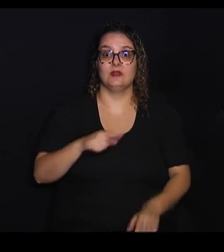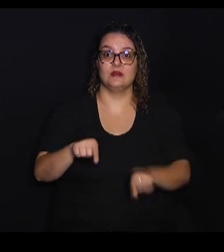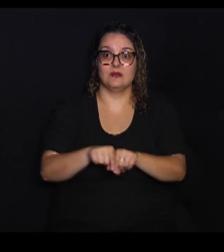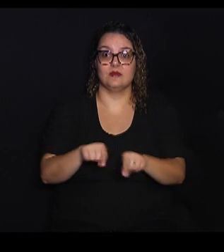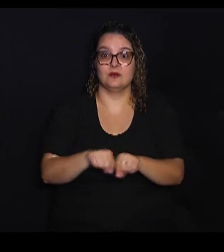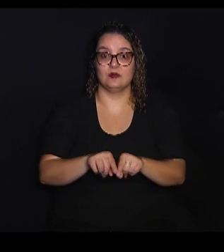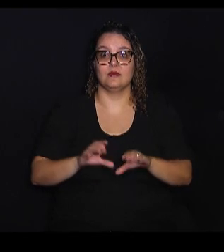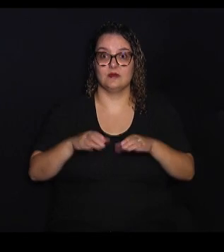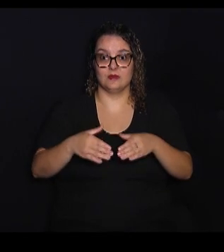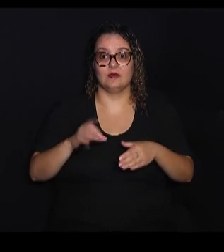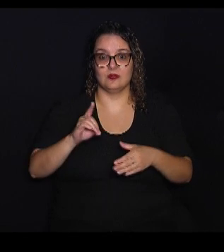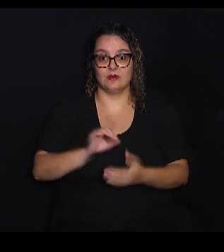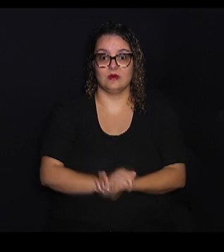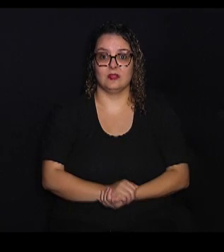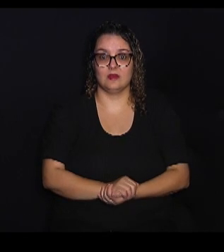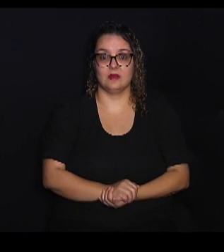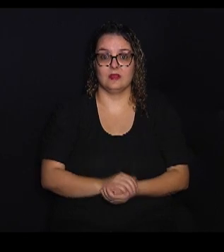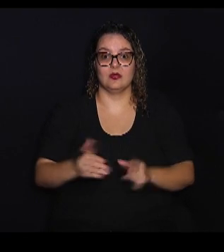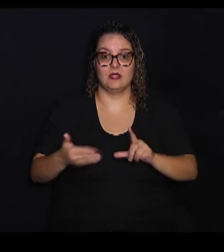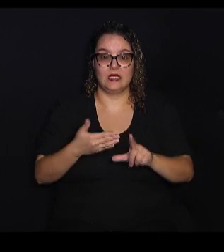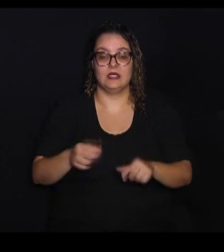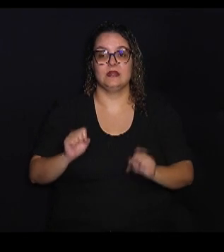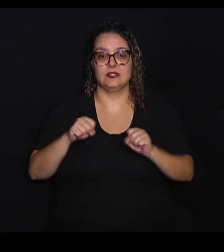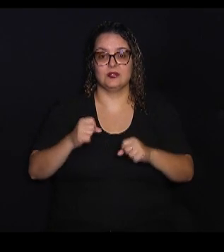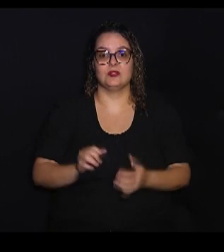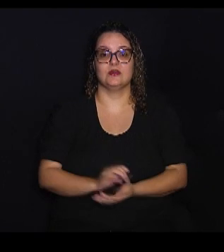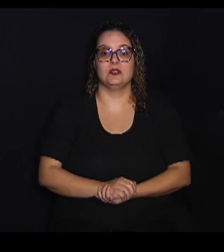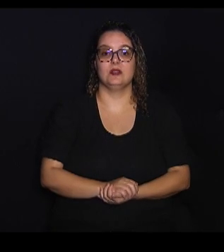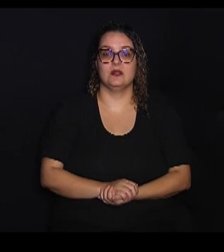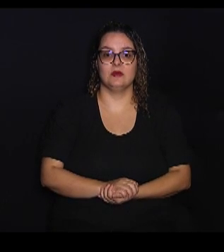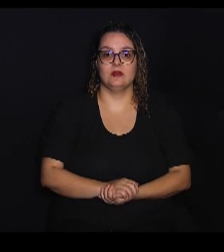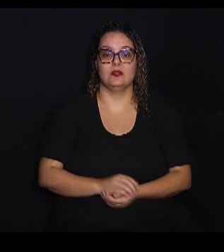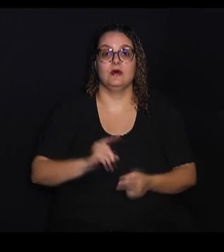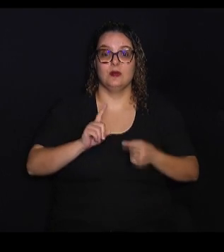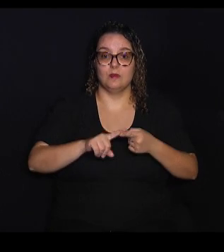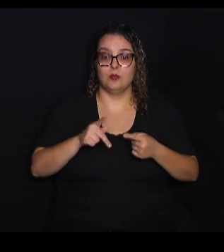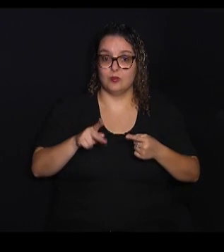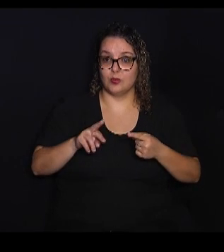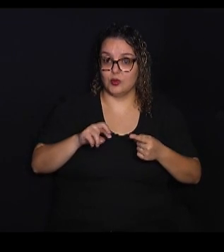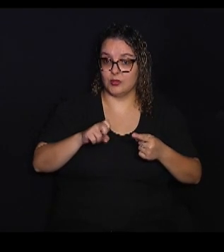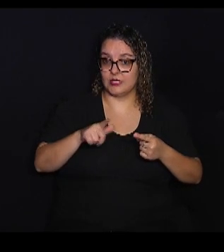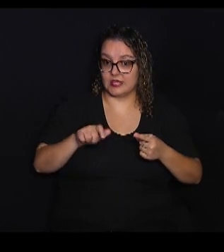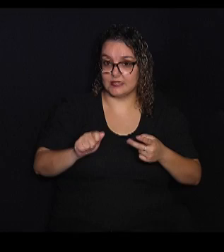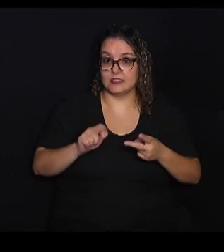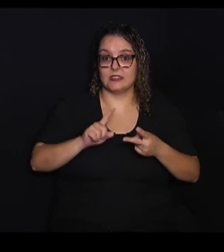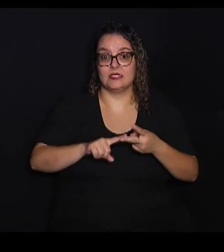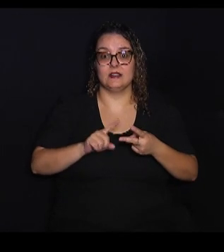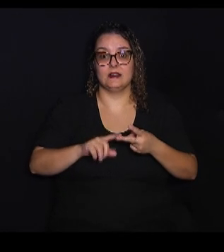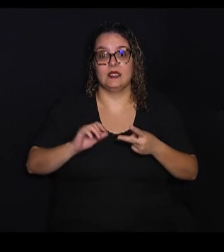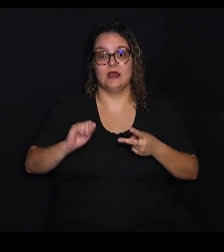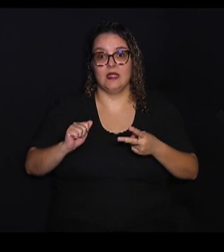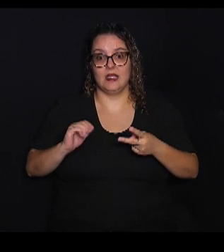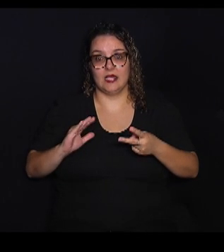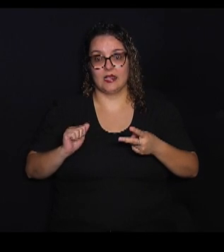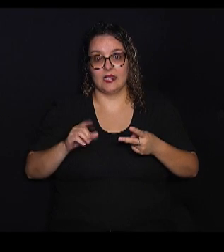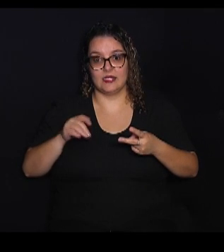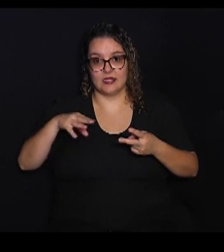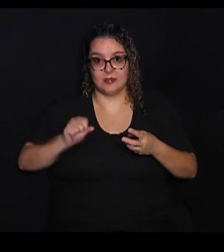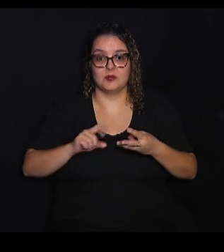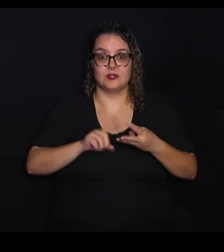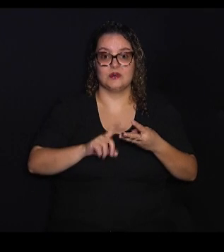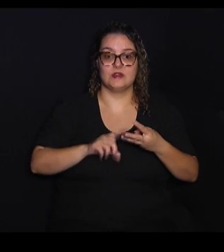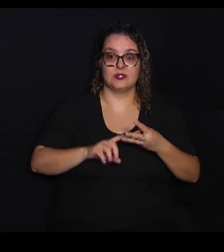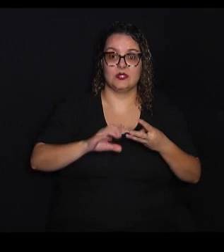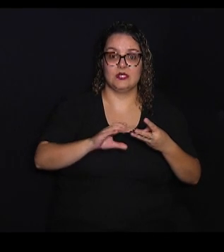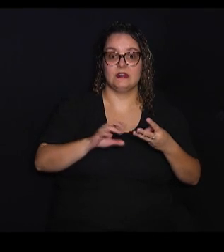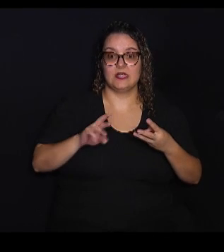ver o grupo D, pedir para o pessoal colocar o grupo D, tá aí na tela, olha. Primeiro, Pureza, segundo, Acadêmicos, terceiro colocado